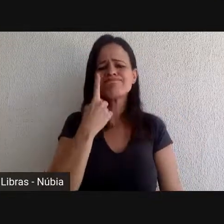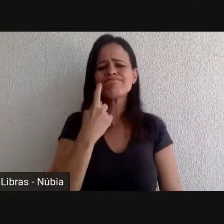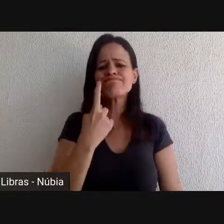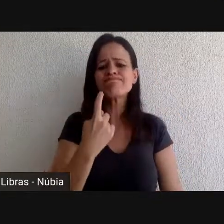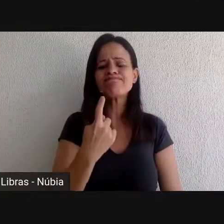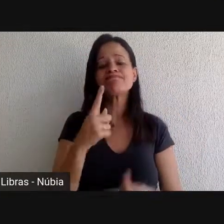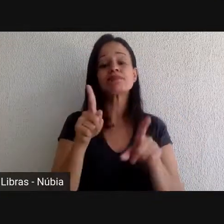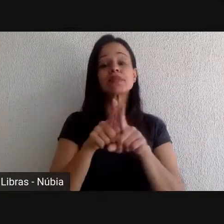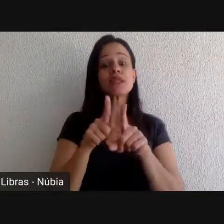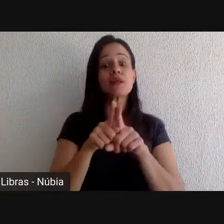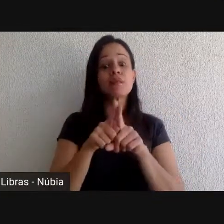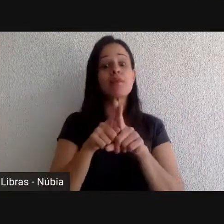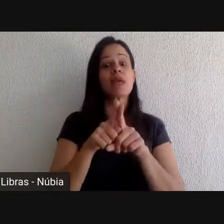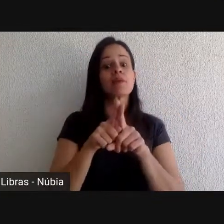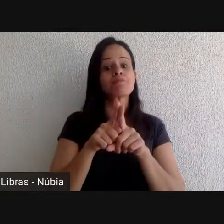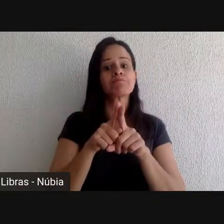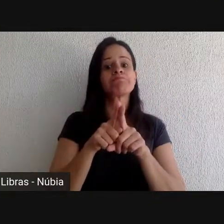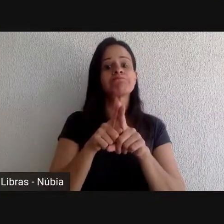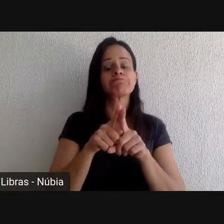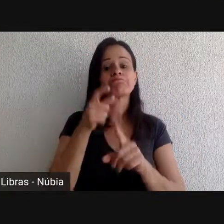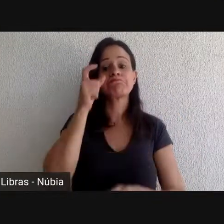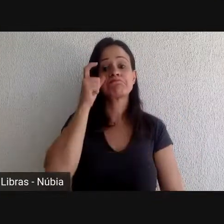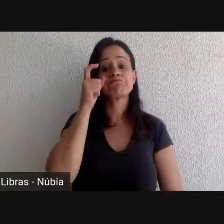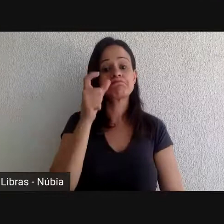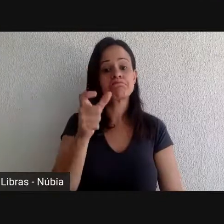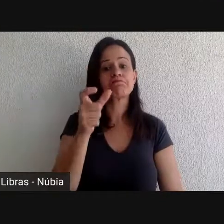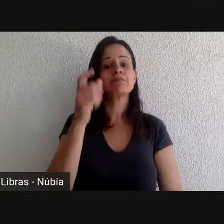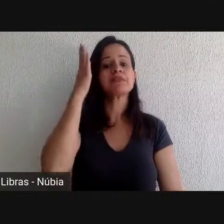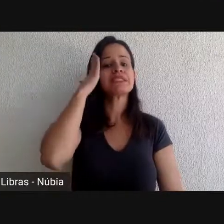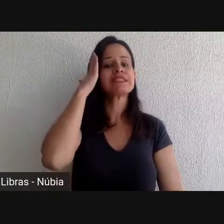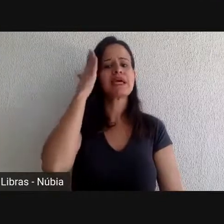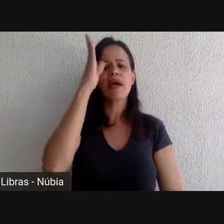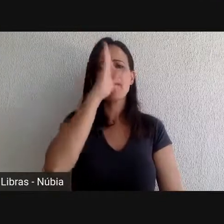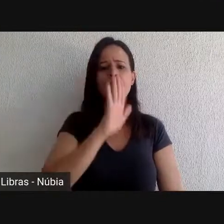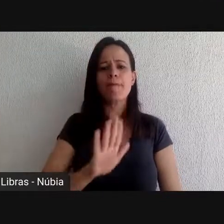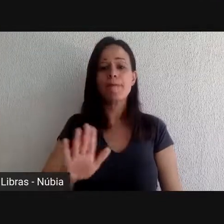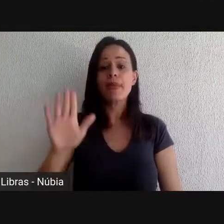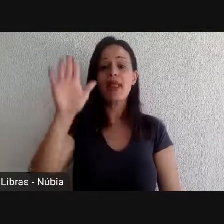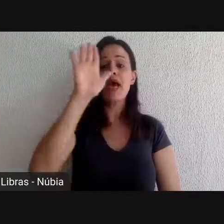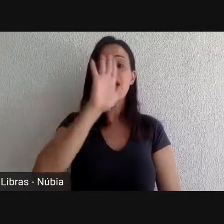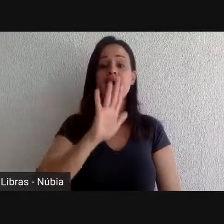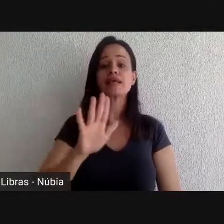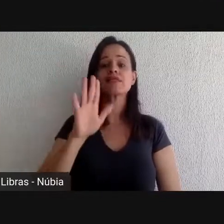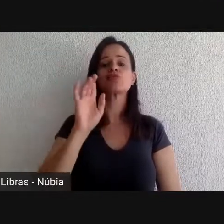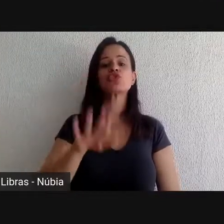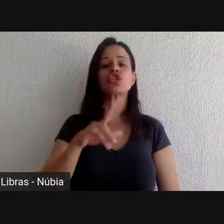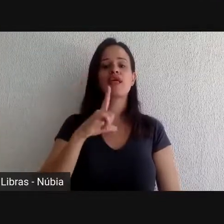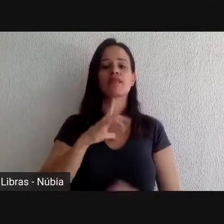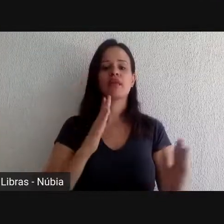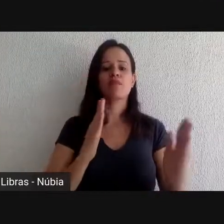até impressionante nós vermos que o Brasil foi bastante contemporâneo a esse movimento